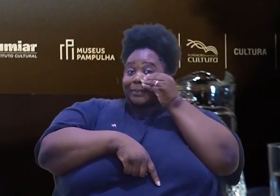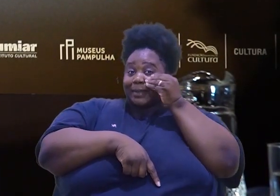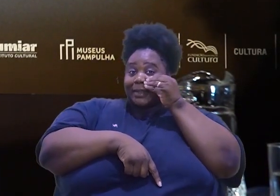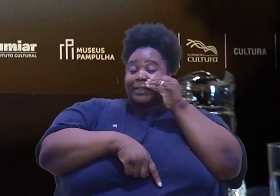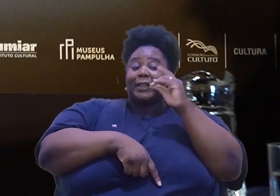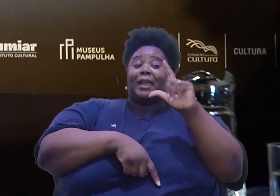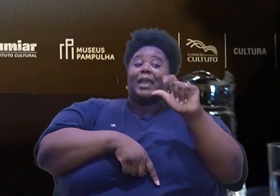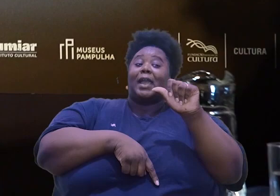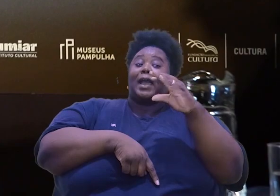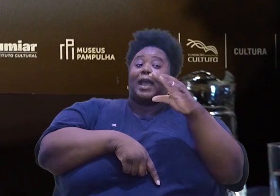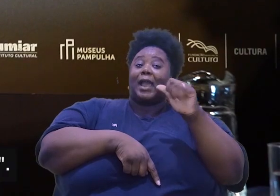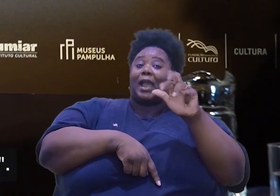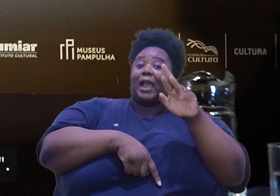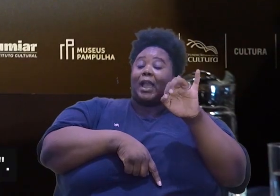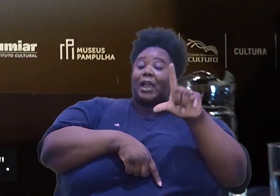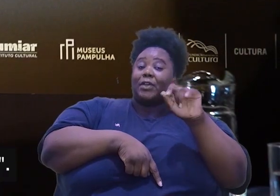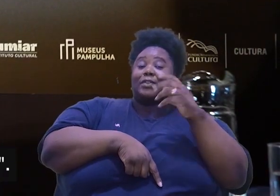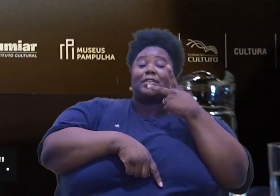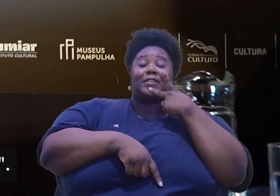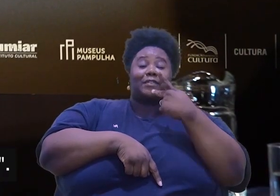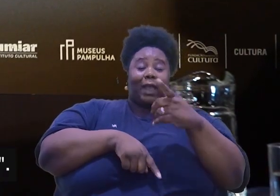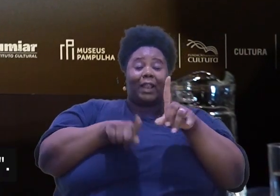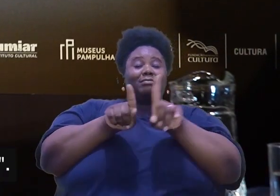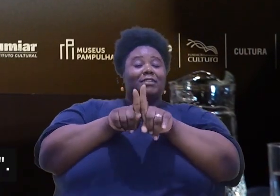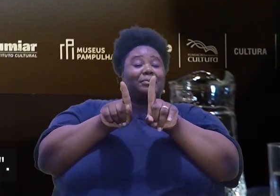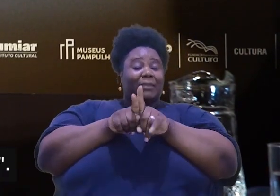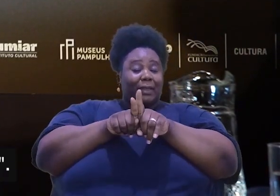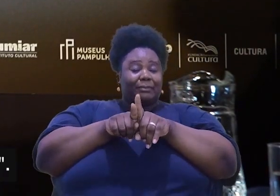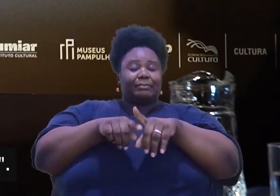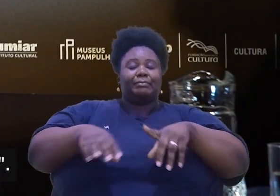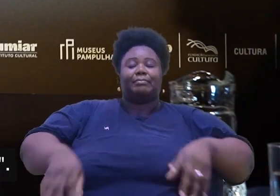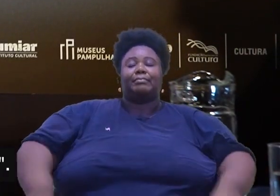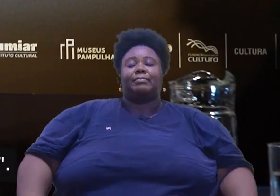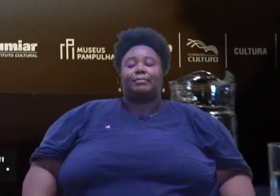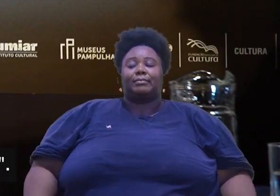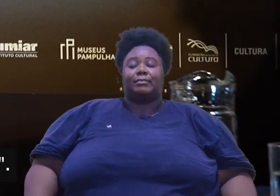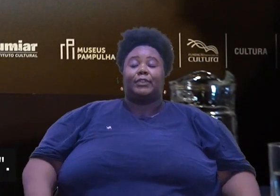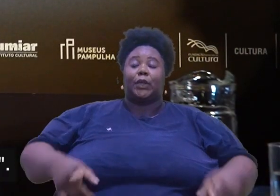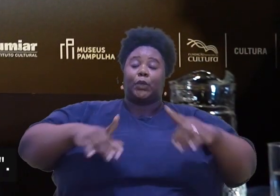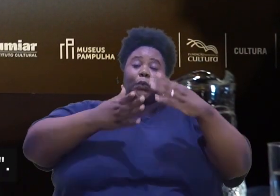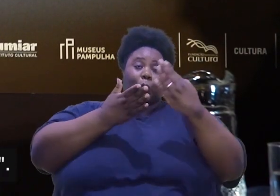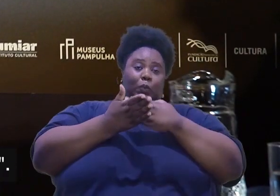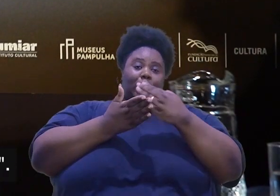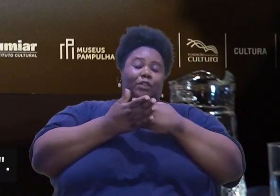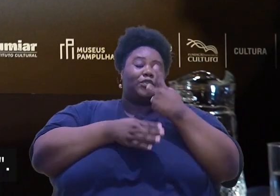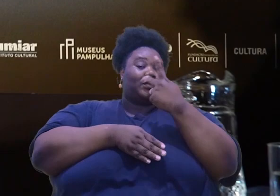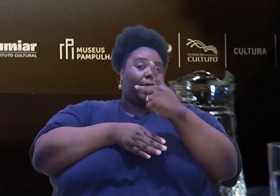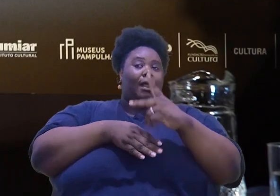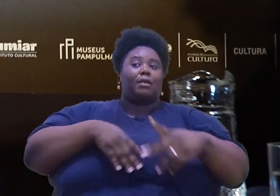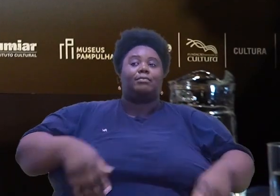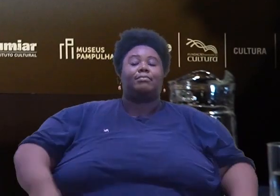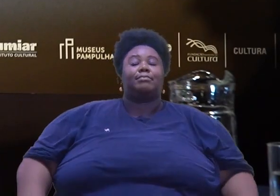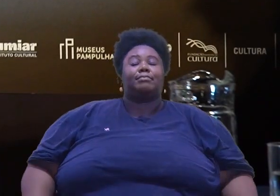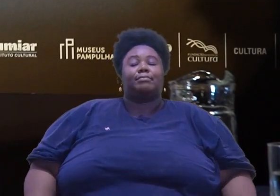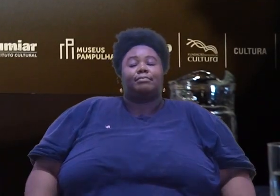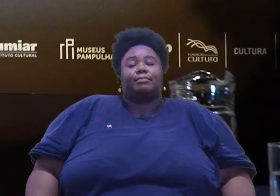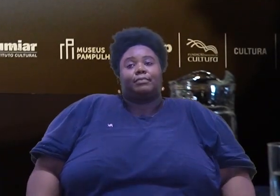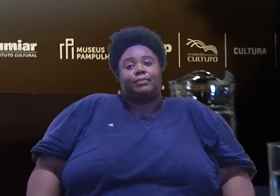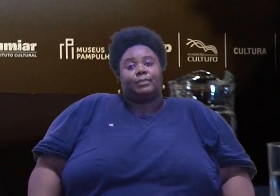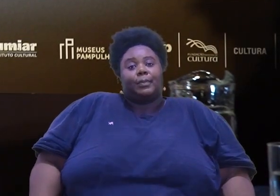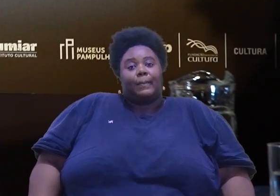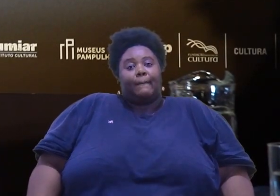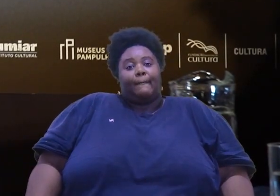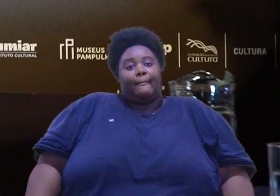que Carolina relatou também em Quarto de Despejo, né? E